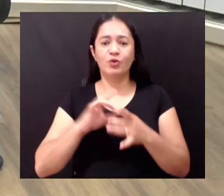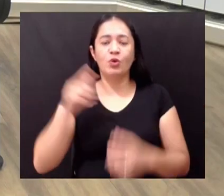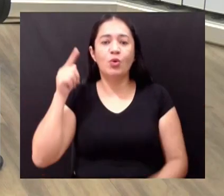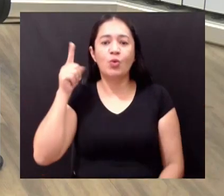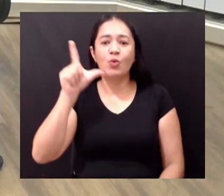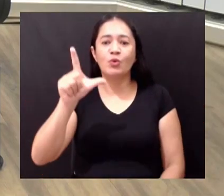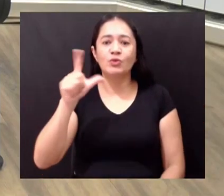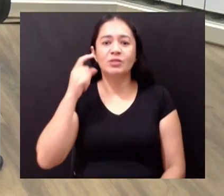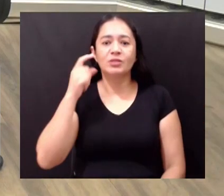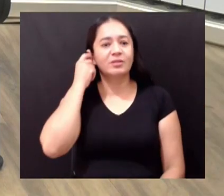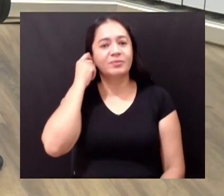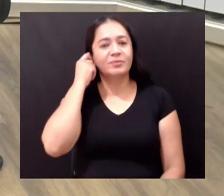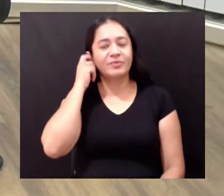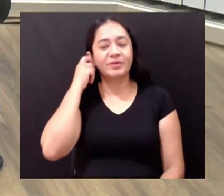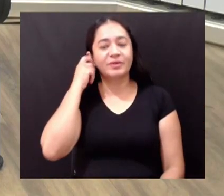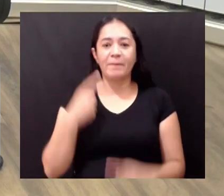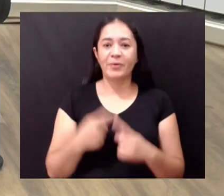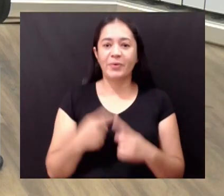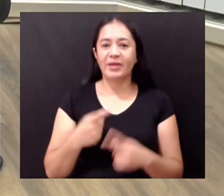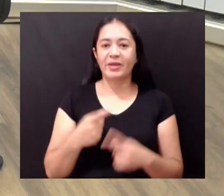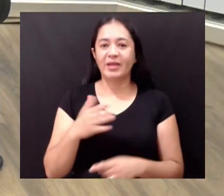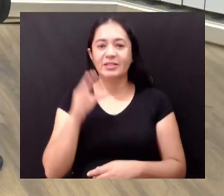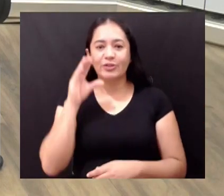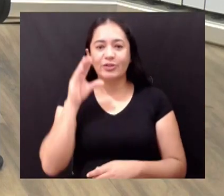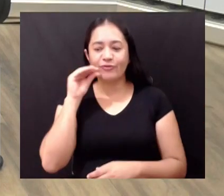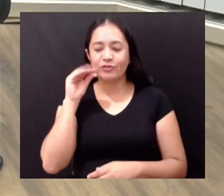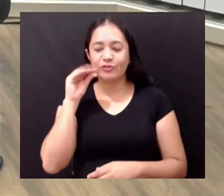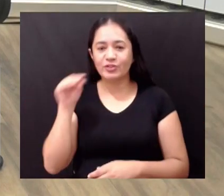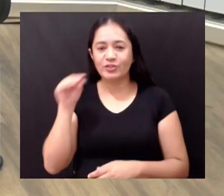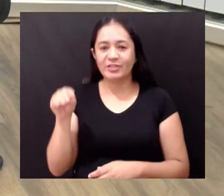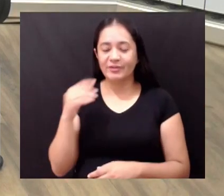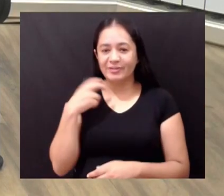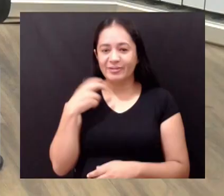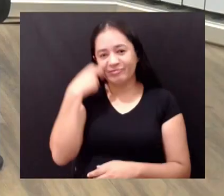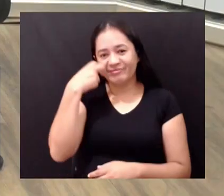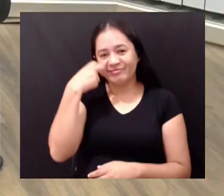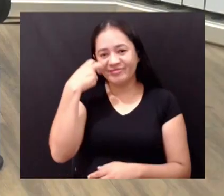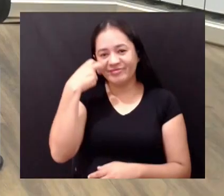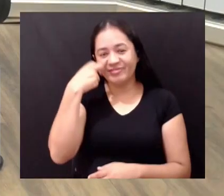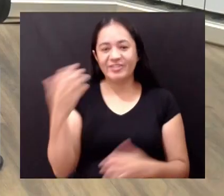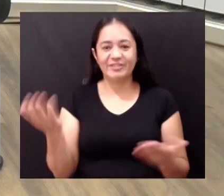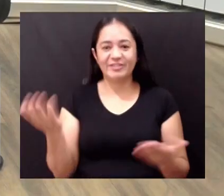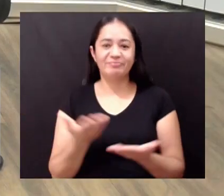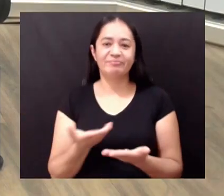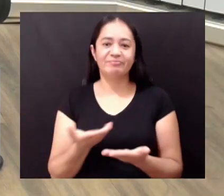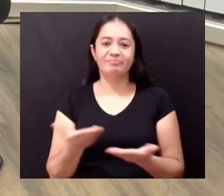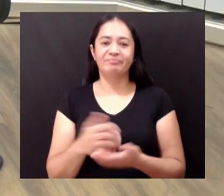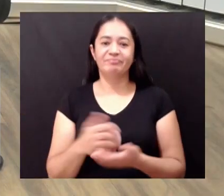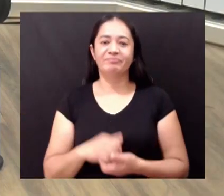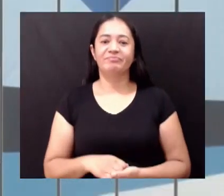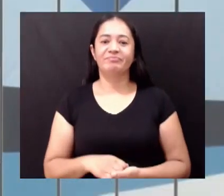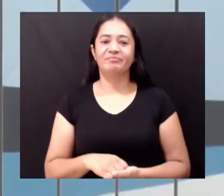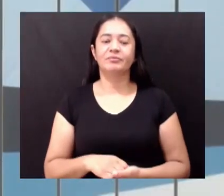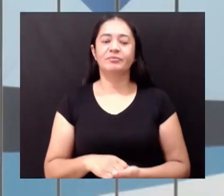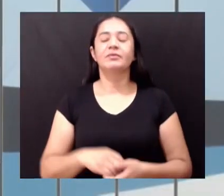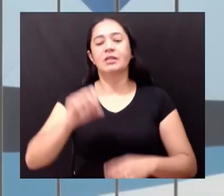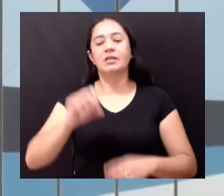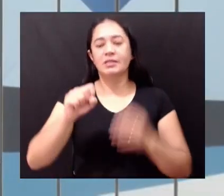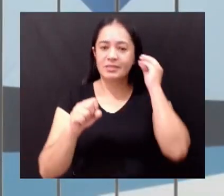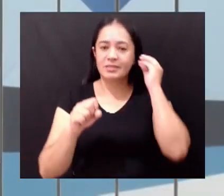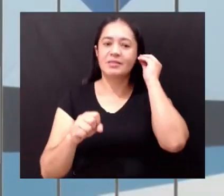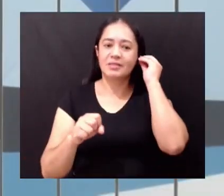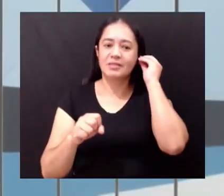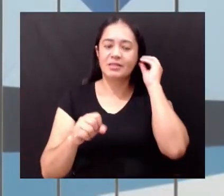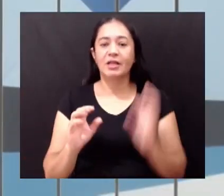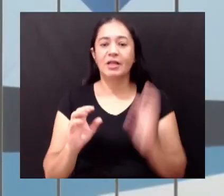ali um certo resquício, né? Entre ambas as partes? Essa integração, ela vem pelo onboarding, né? Que é o que a